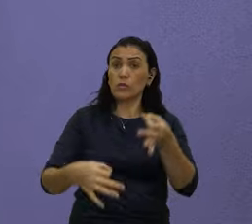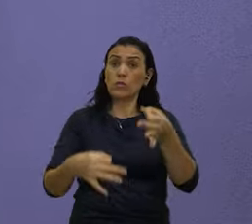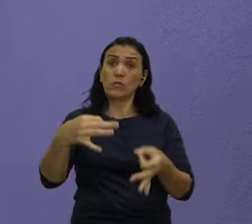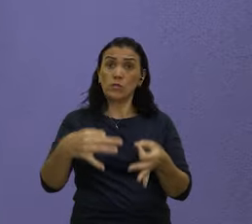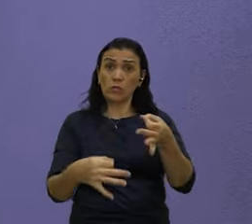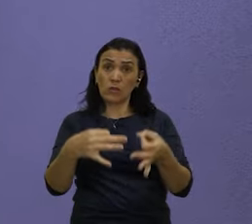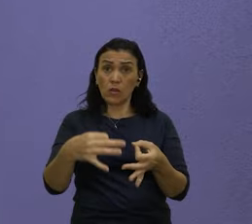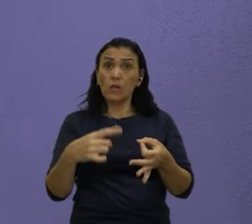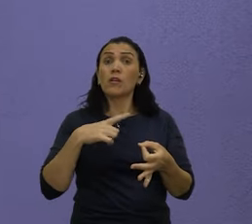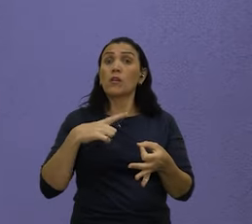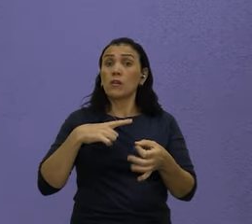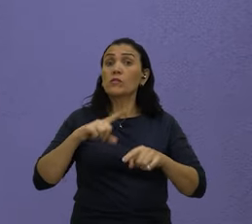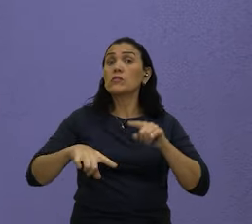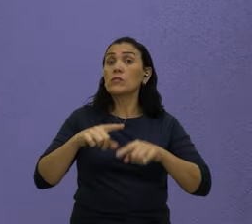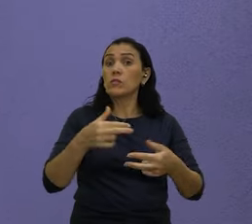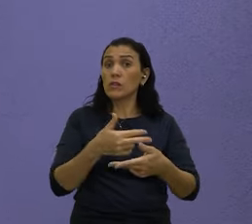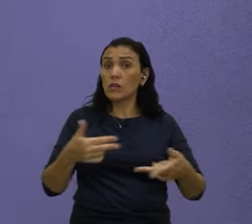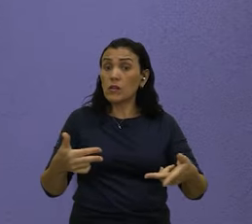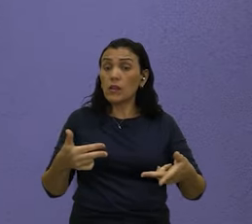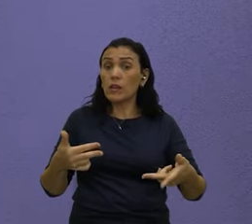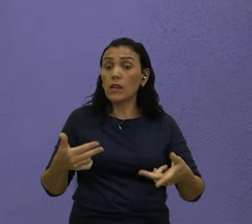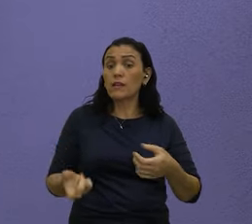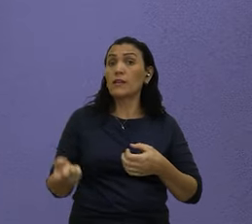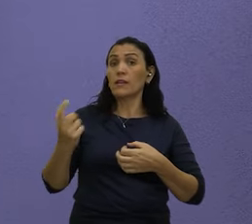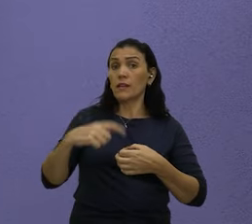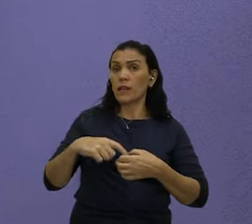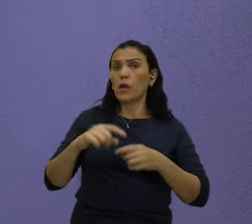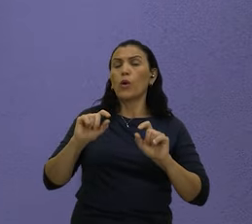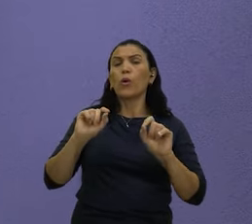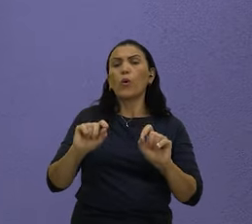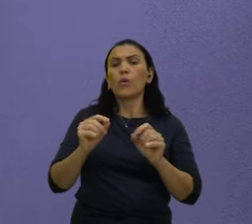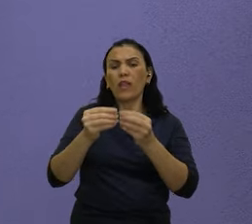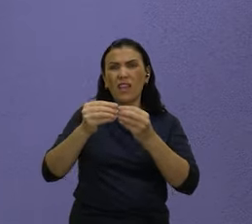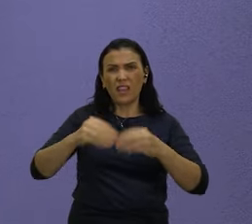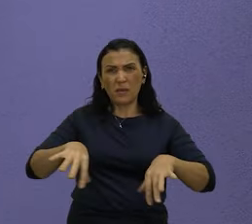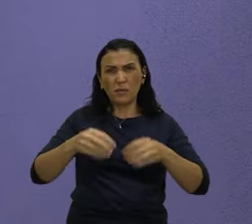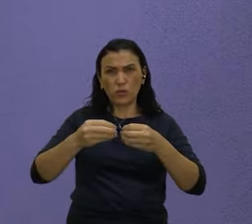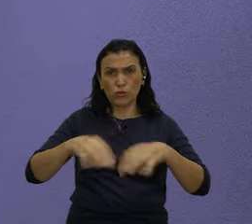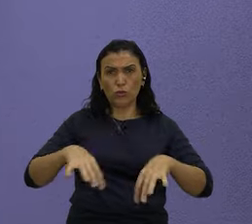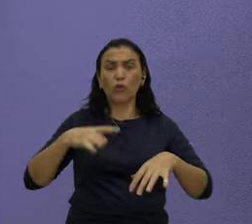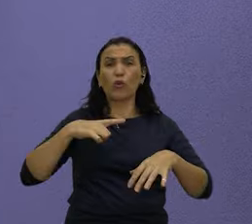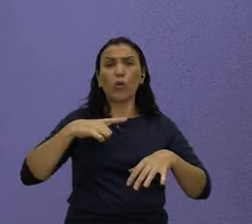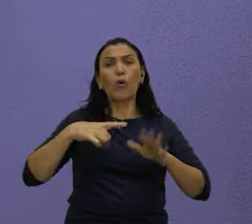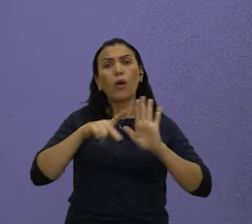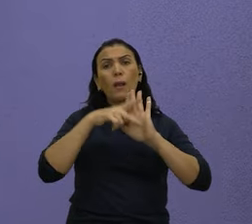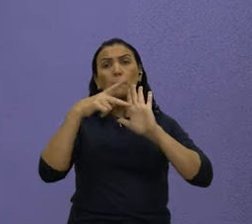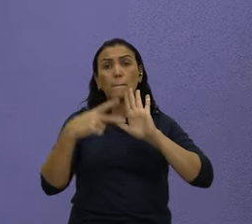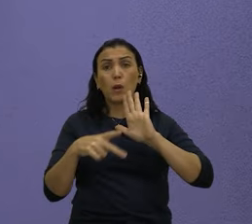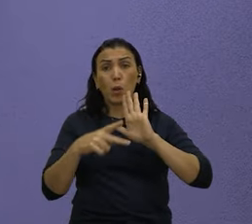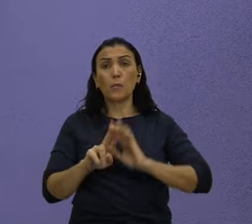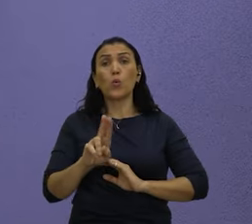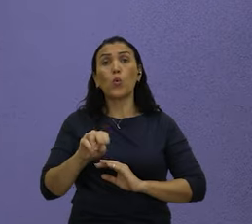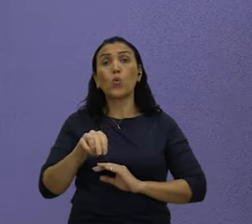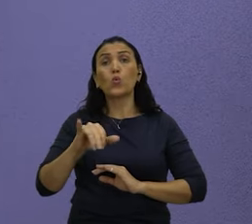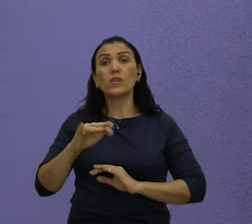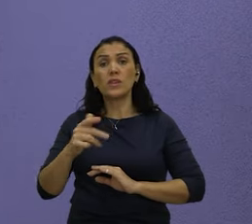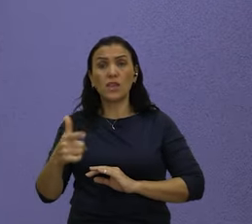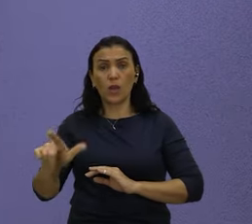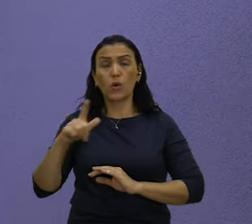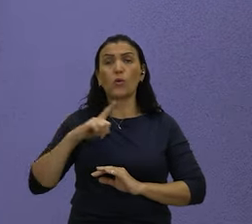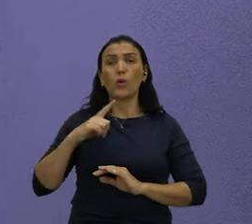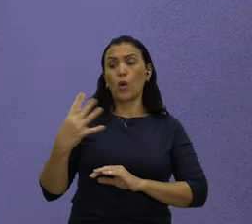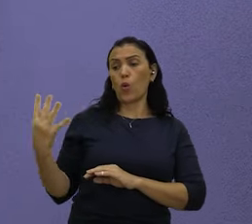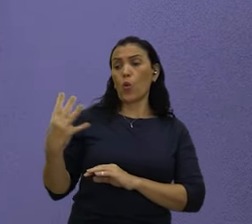âmbito criminal e a reparação de danos. Essa reparação de danos, como os danos ao patrimônio da União, aí a